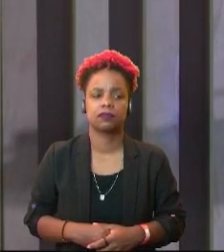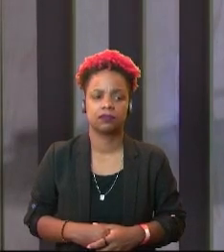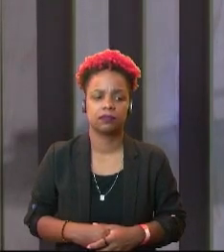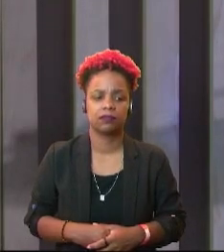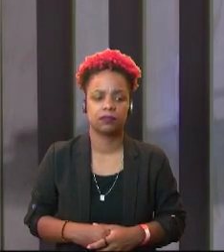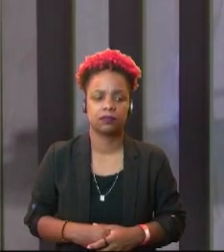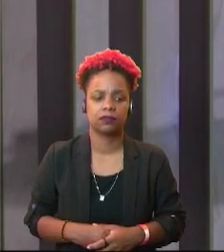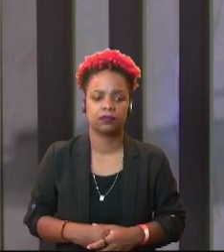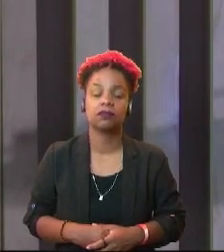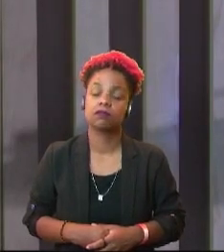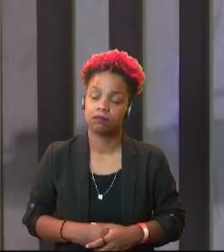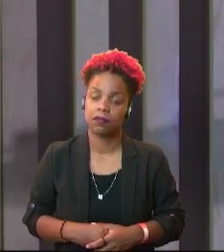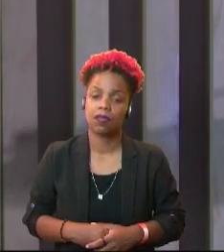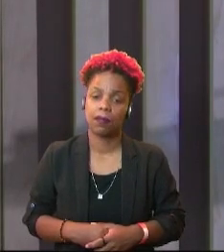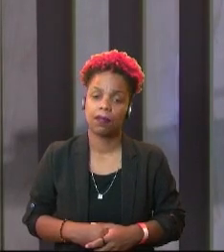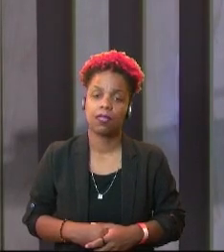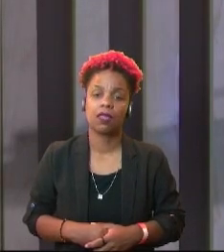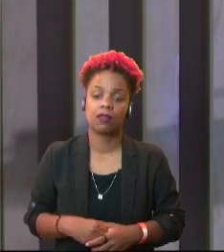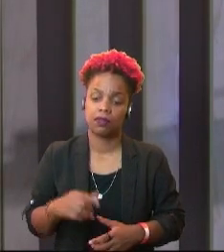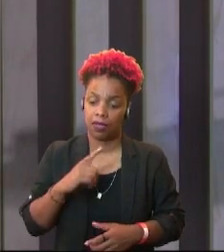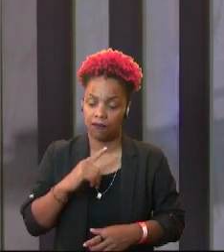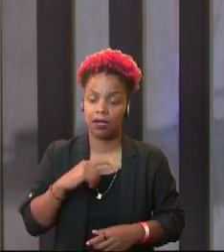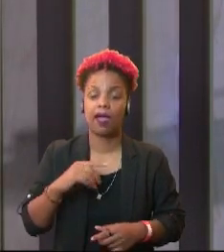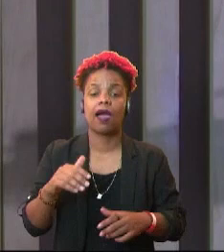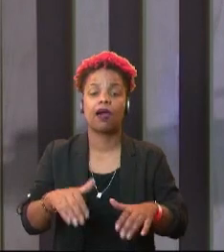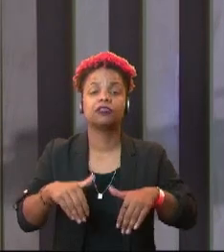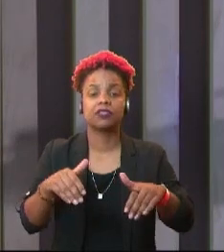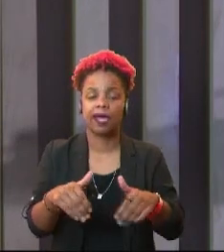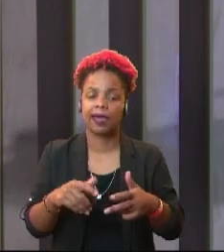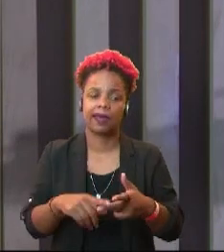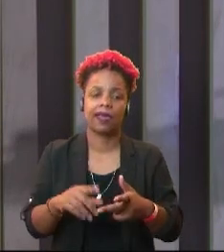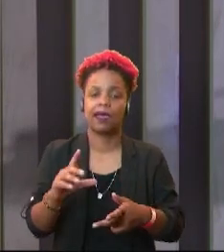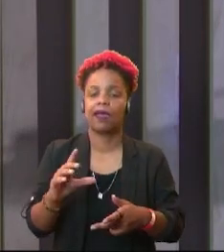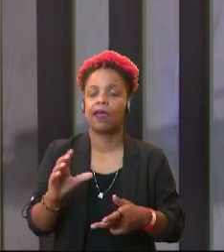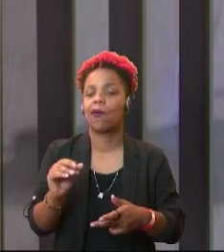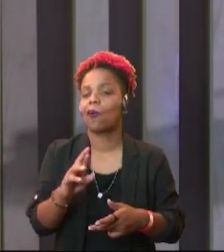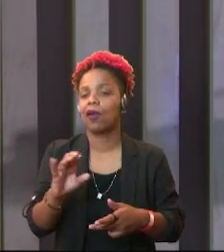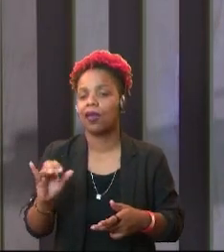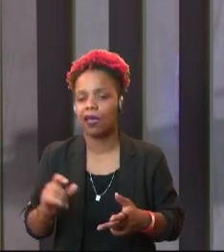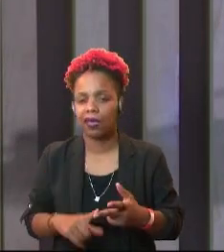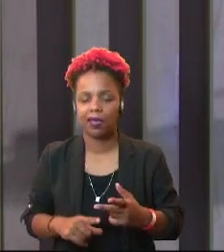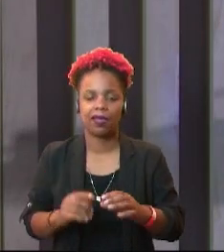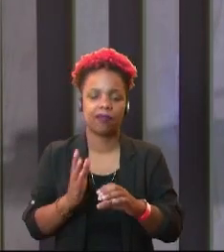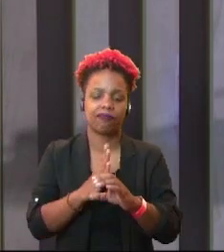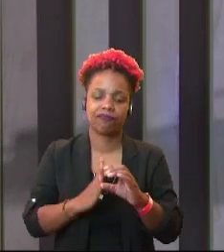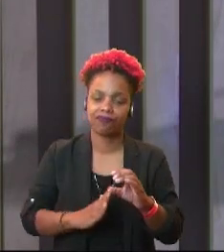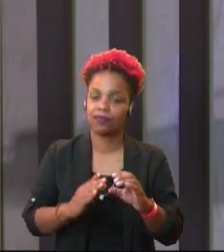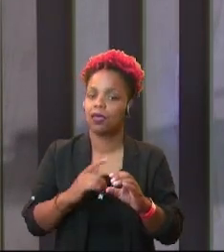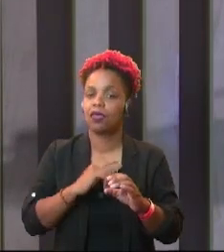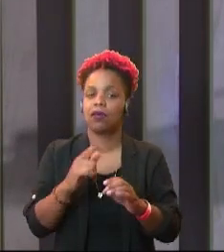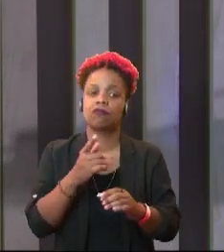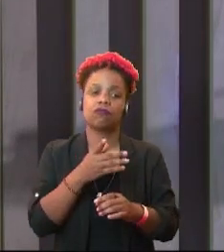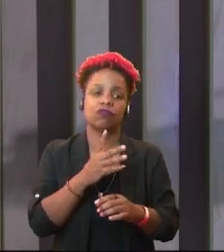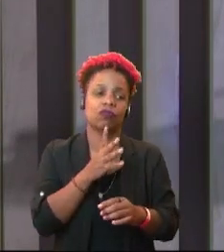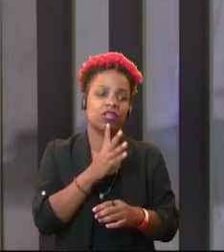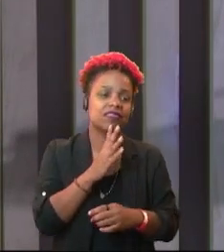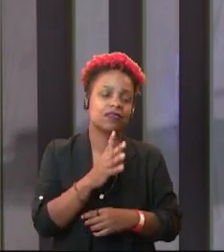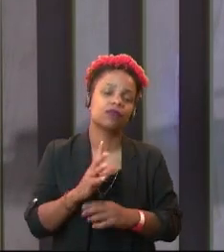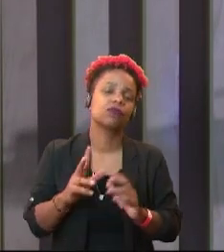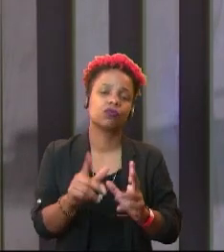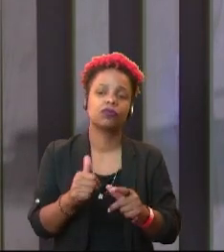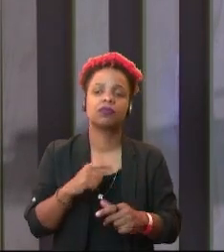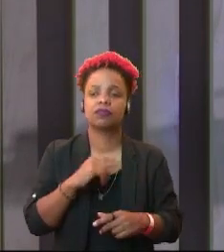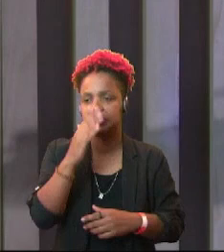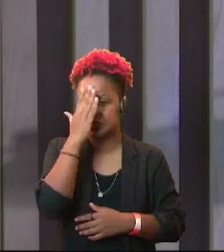Nós temos Nova Zelândia, Coreia, Austrália. Nós temos consultas políticas que nós reconhecemos isso,